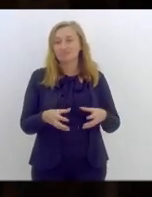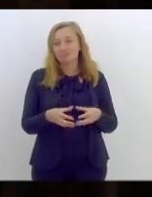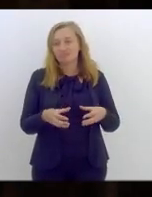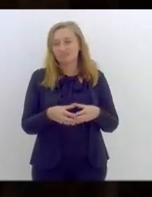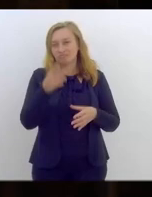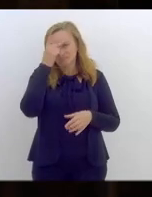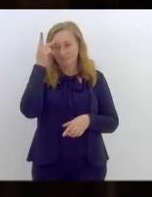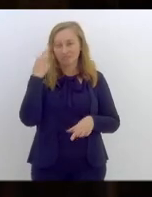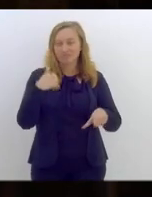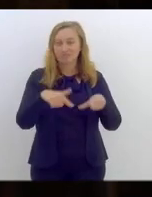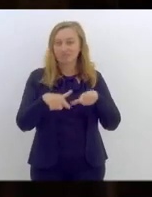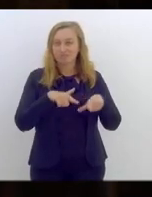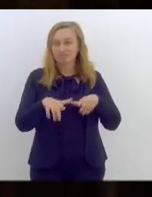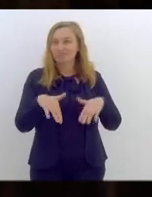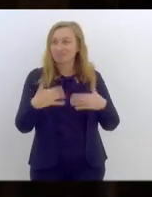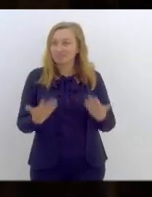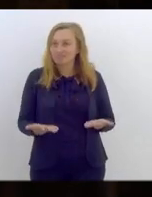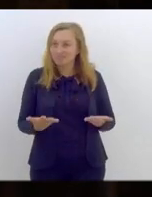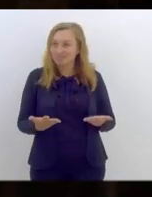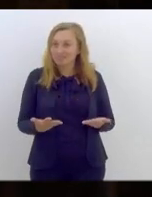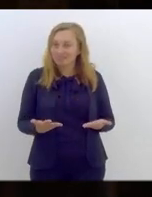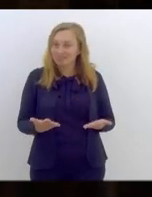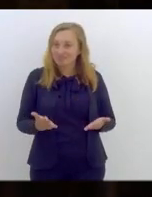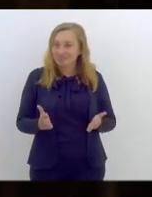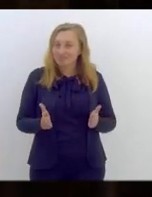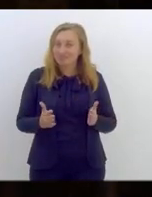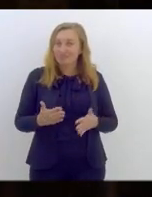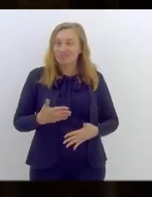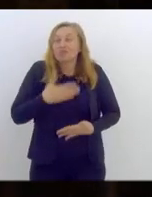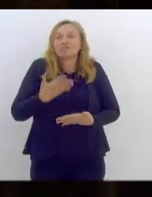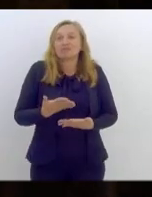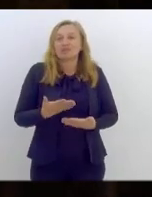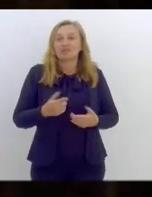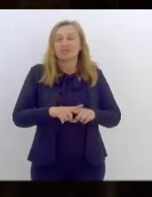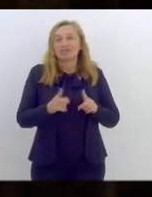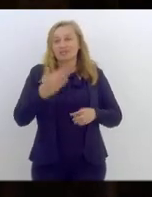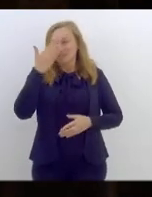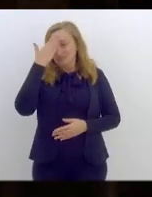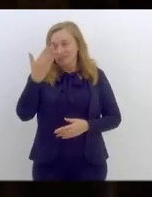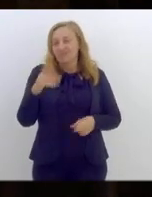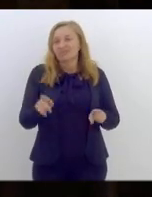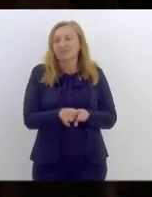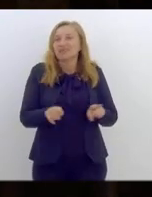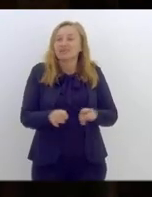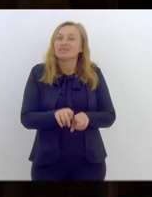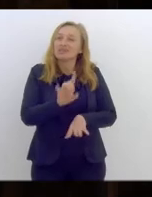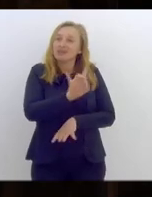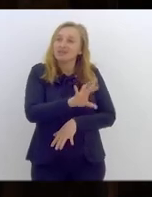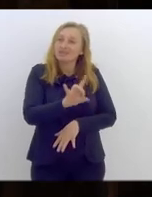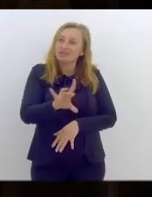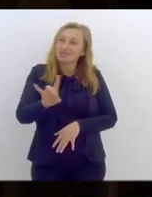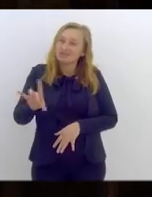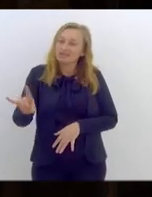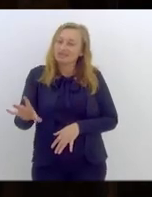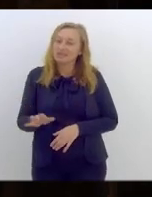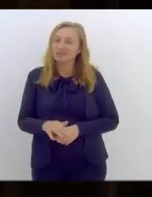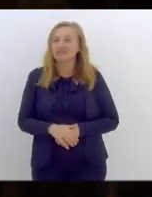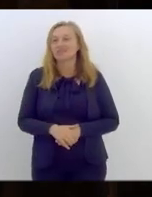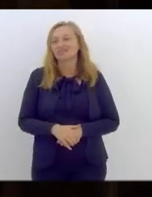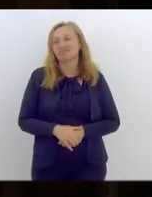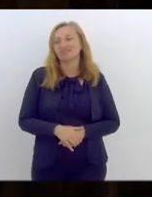Então, assim, fui pega de surpresa, mas agradecer também a cada uma e a cada